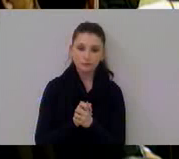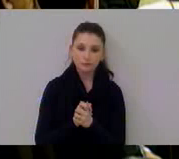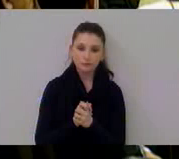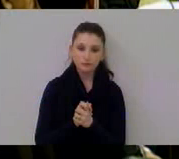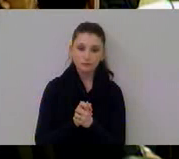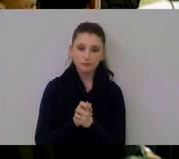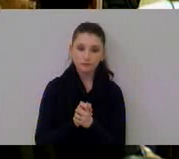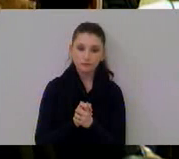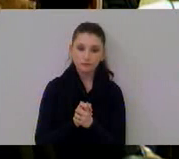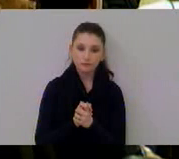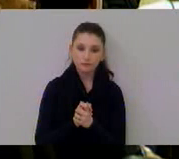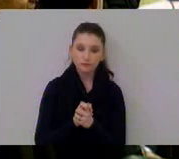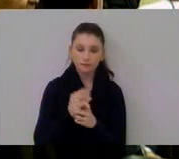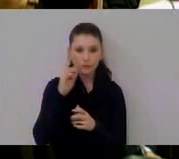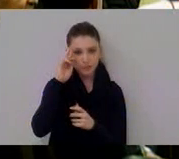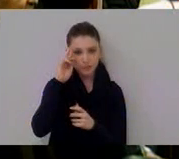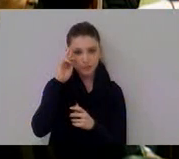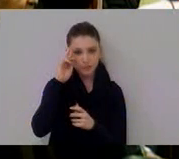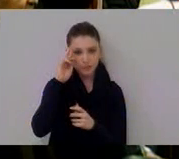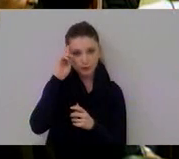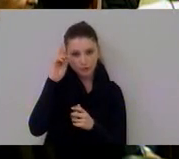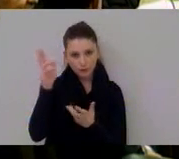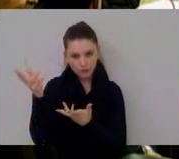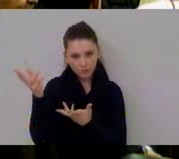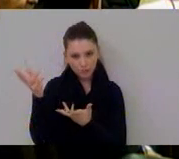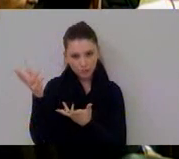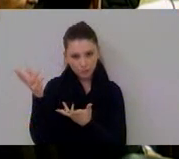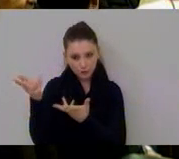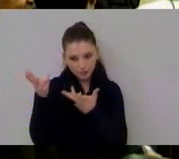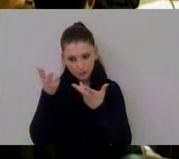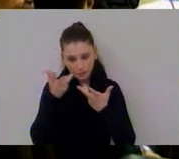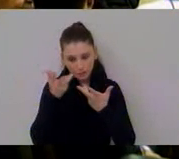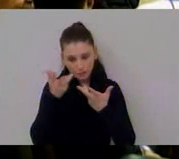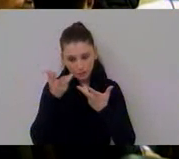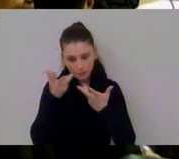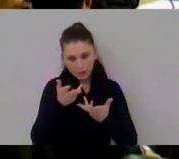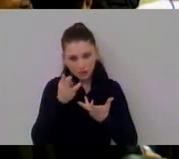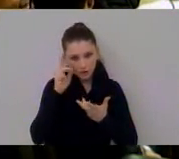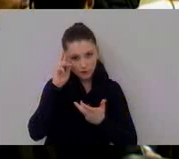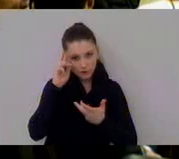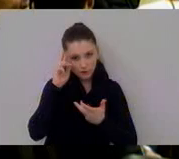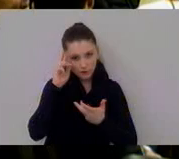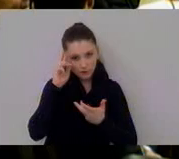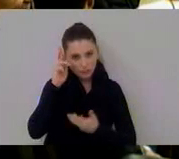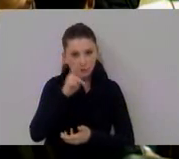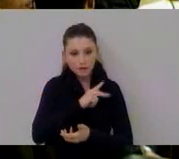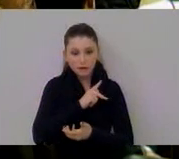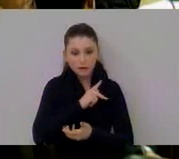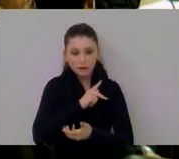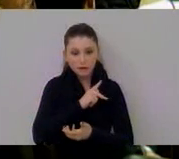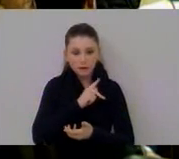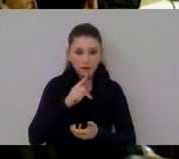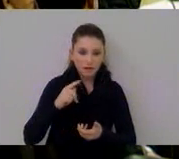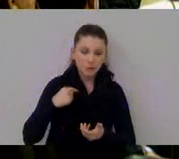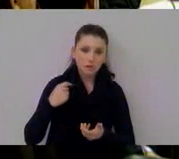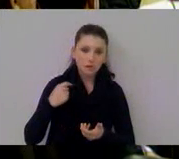Senhores convidados, senhor presidente, gostaria de iniciar